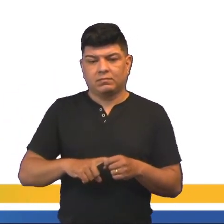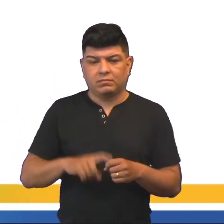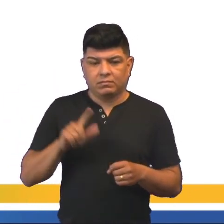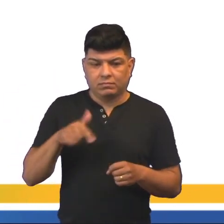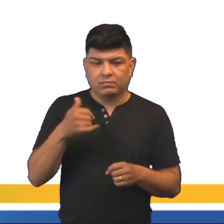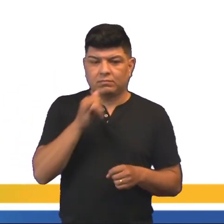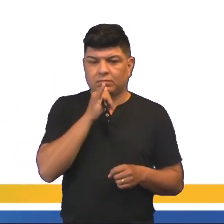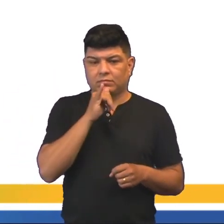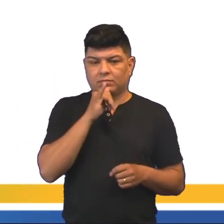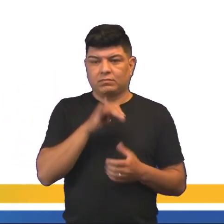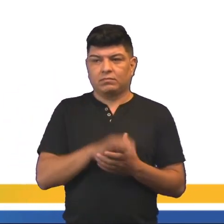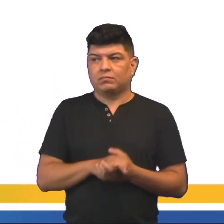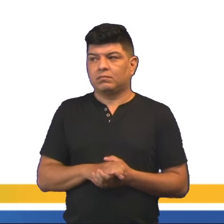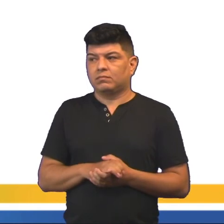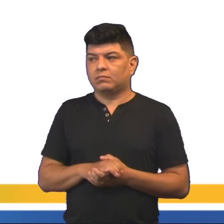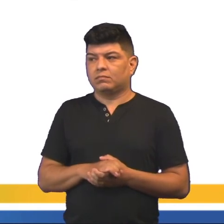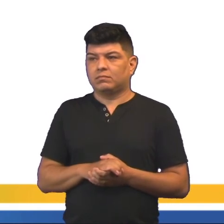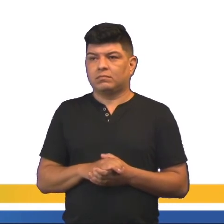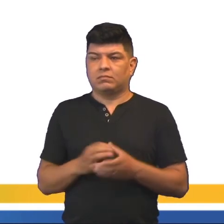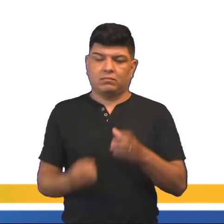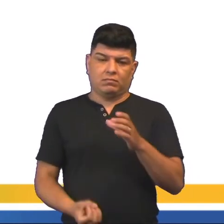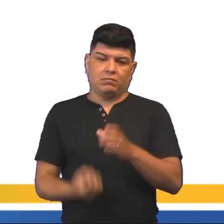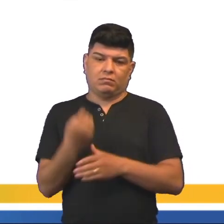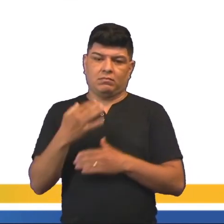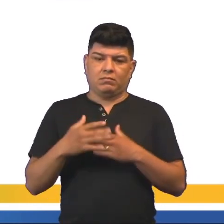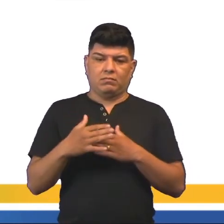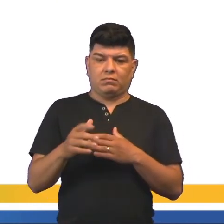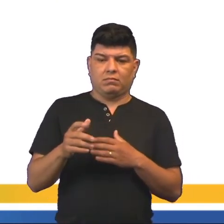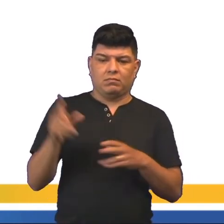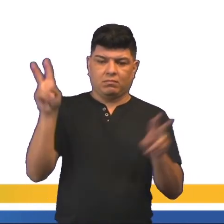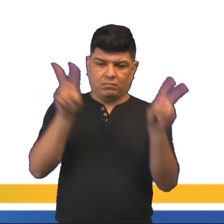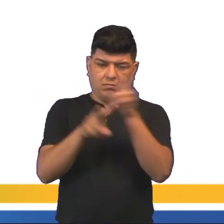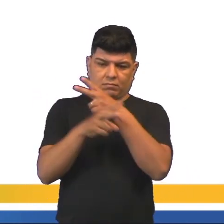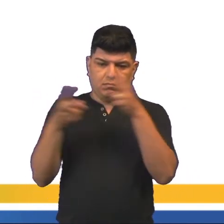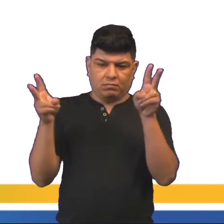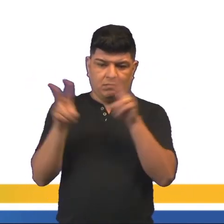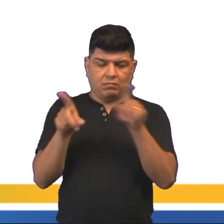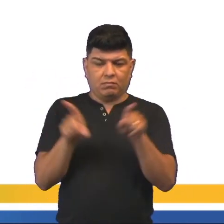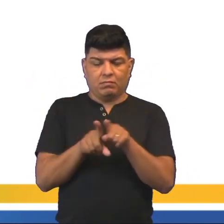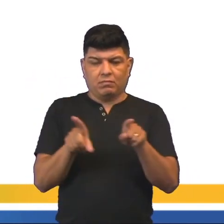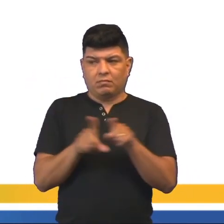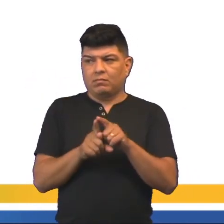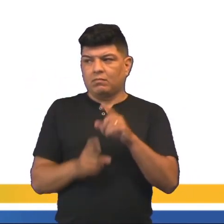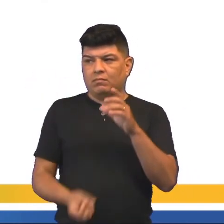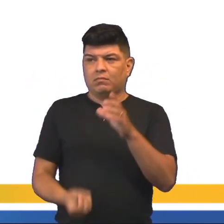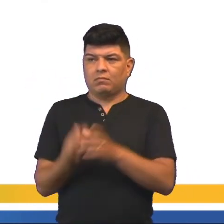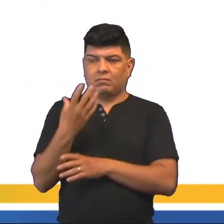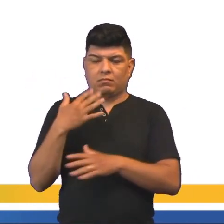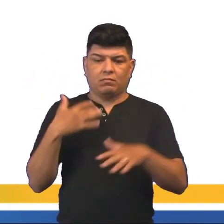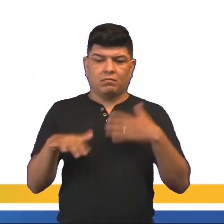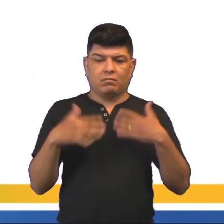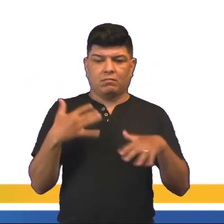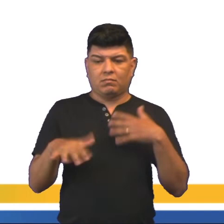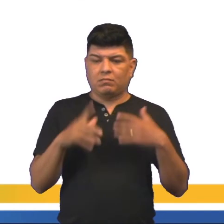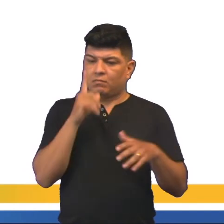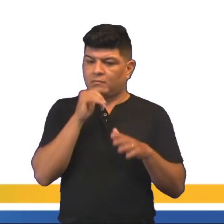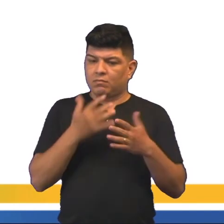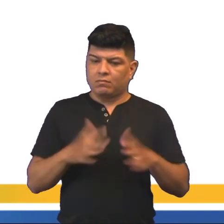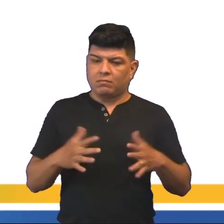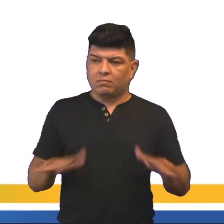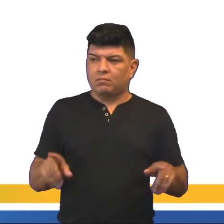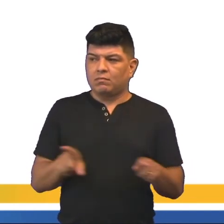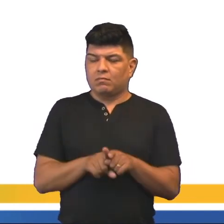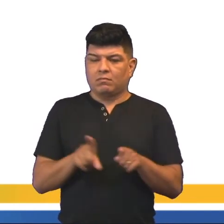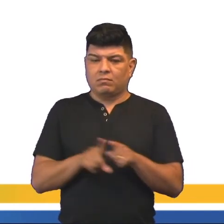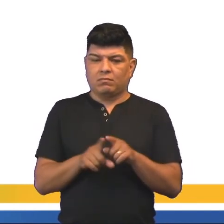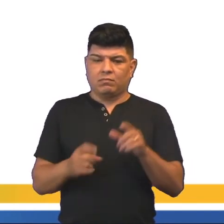mais alguns exemplos. Tem a energia produzida a partir dos moinhos de ventos, a energia produzida a partir do movimento das águas